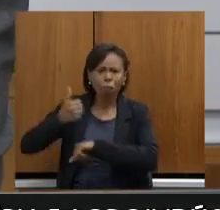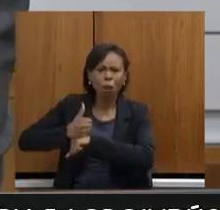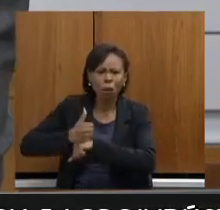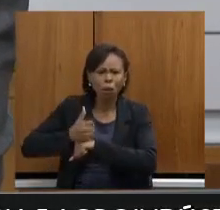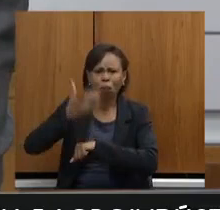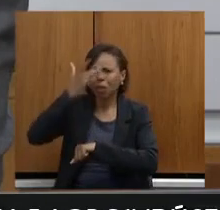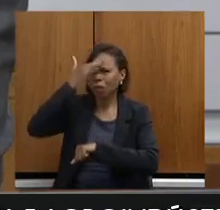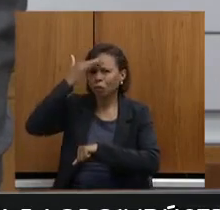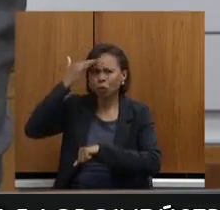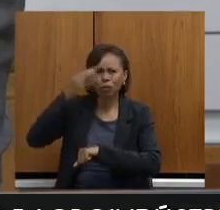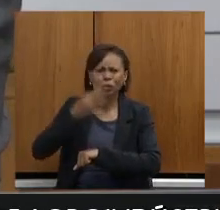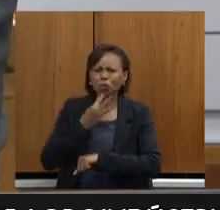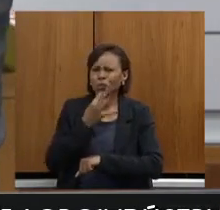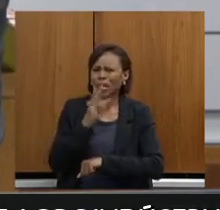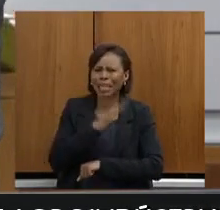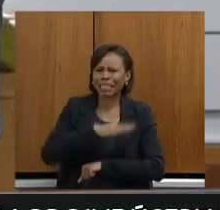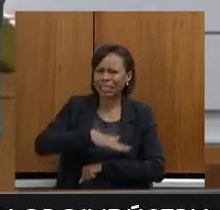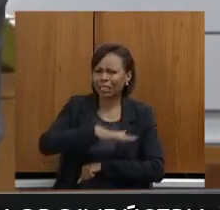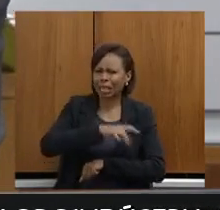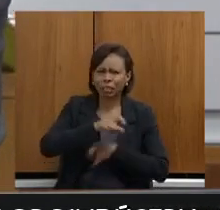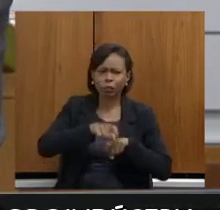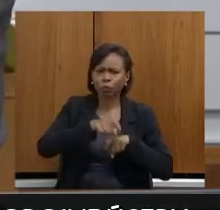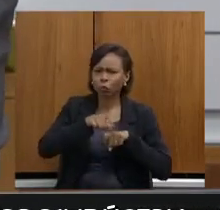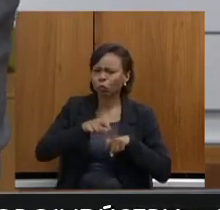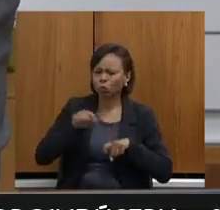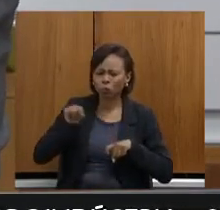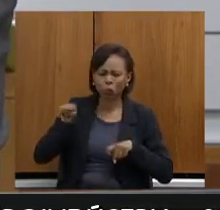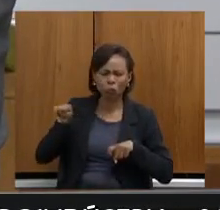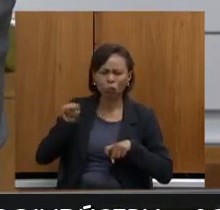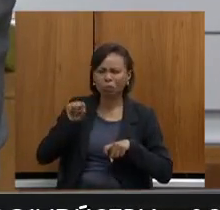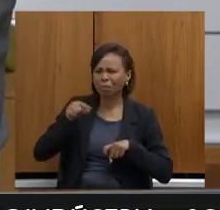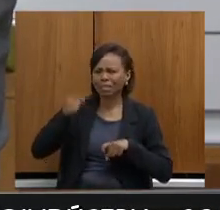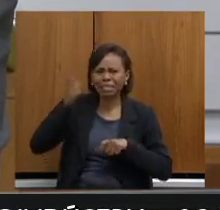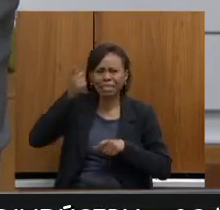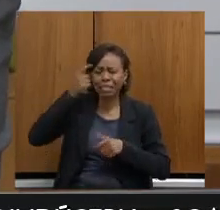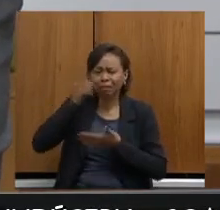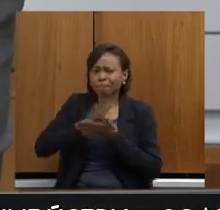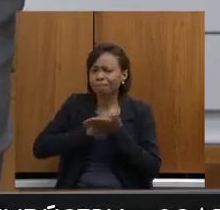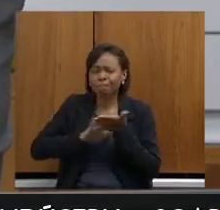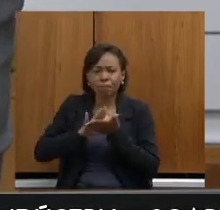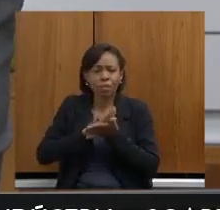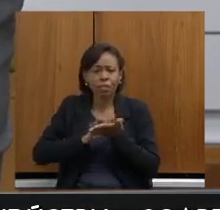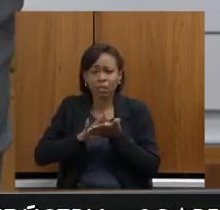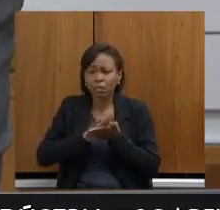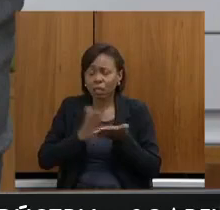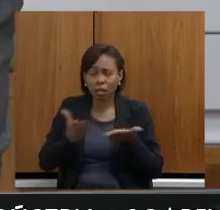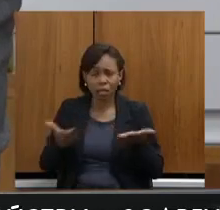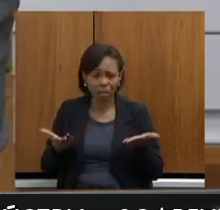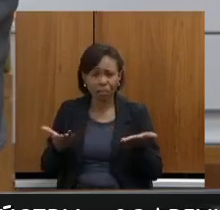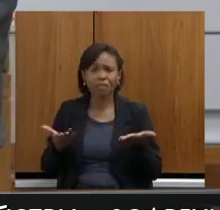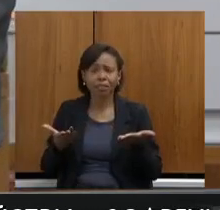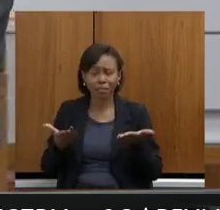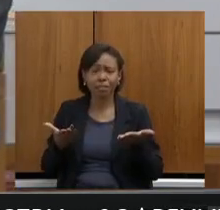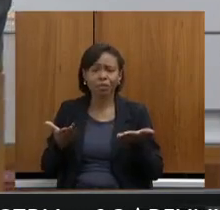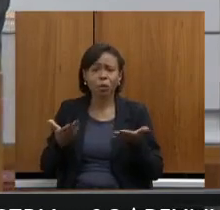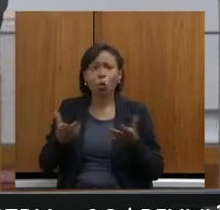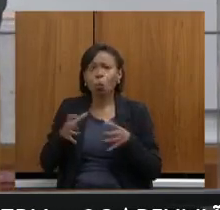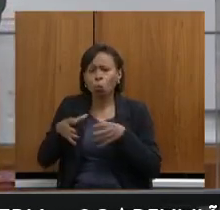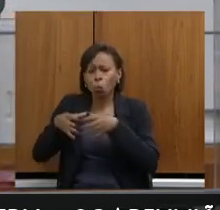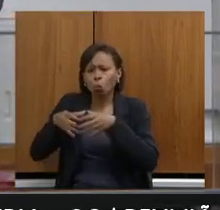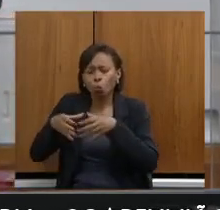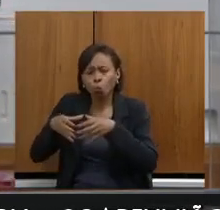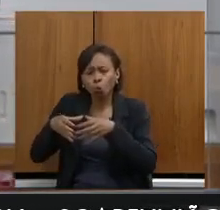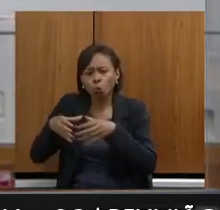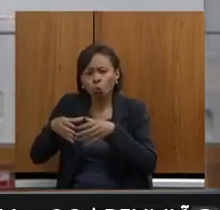agricultura que não entendi absolutamente nada pessoas inacessíveis com a composição de um